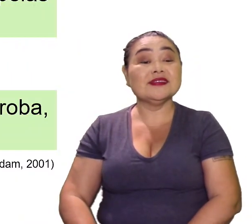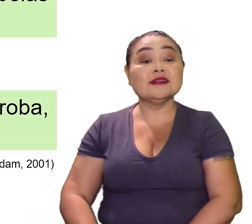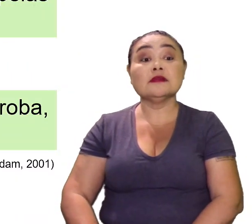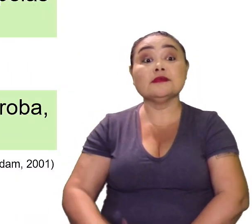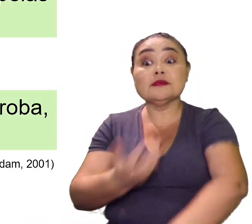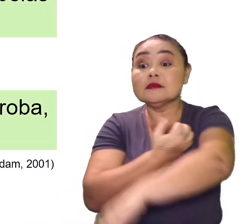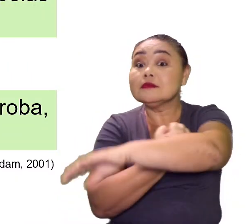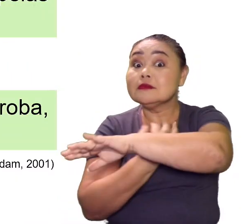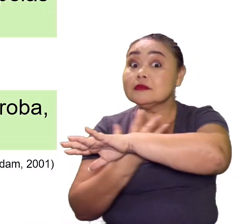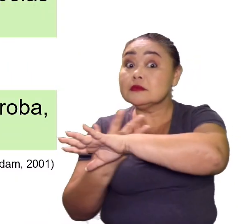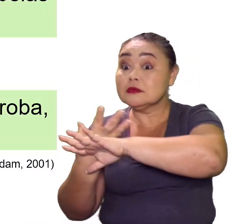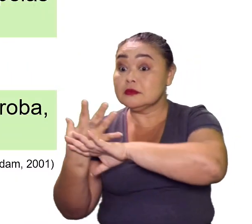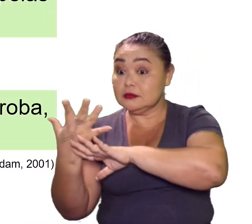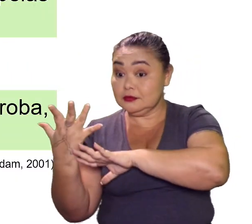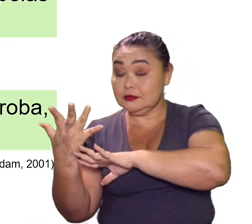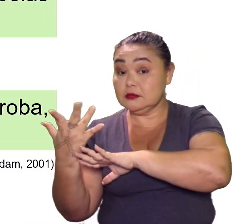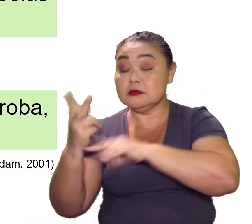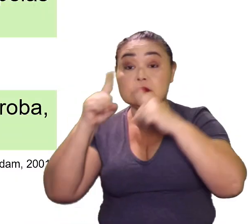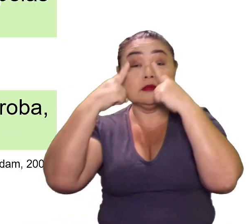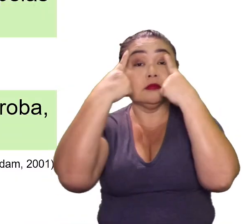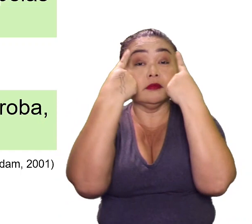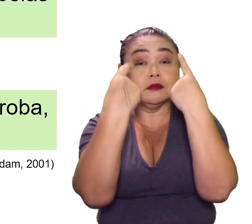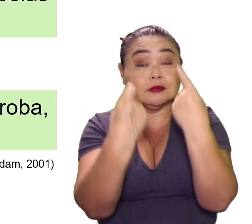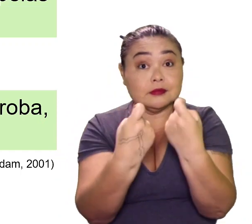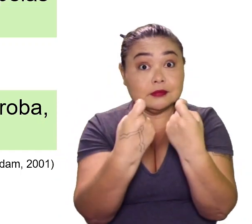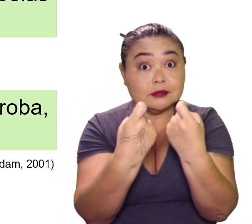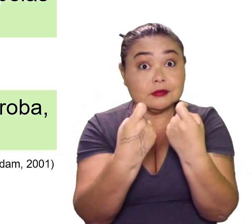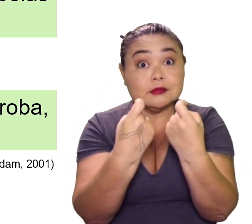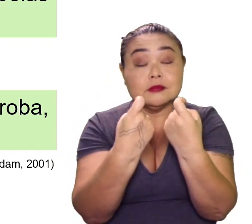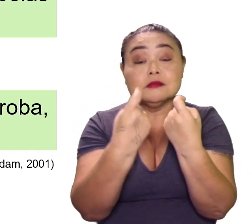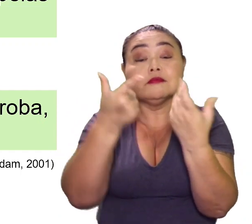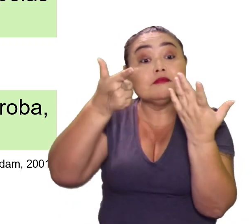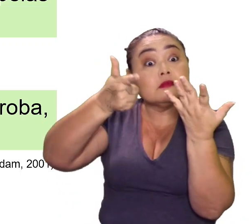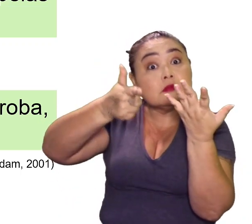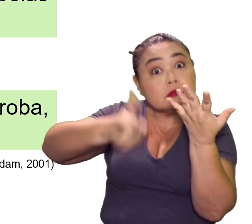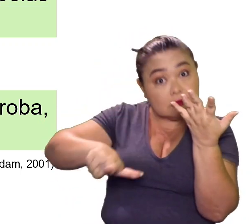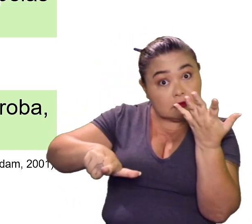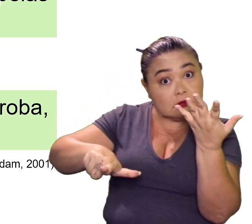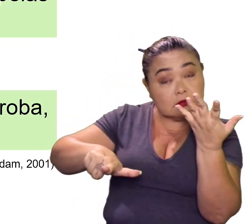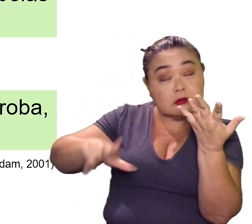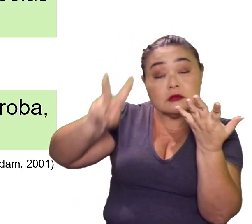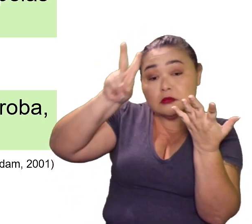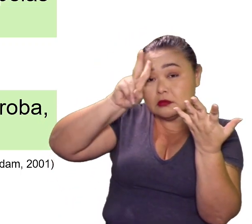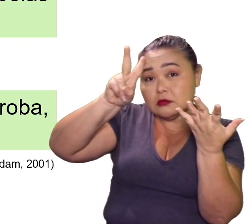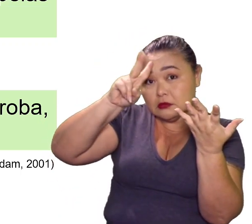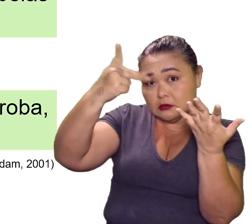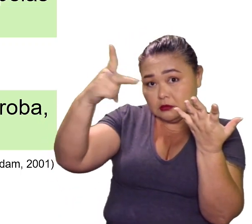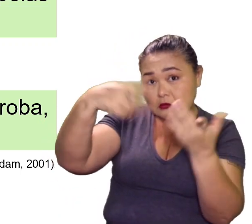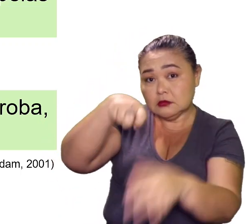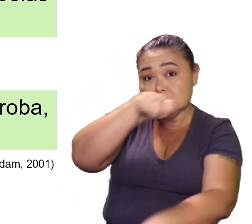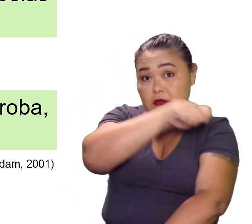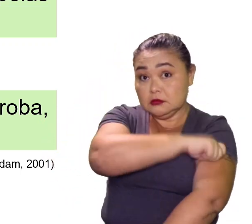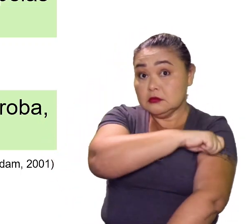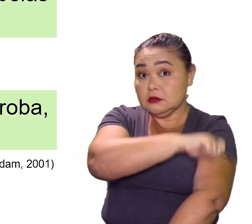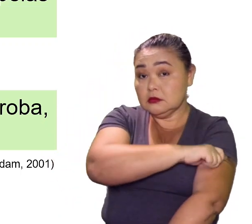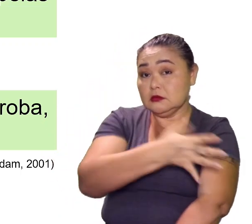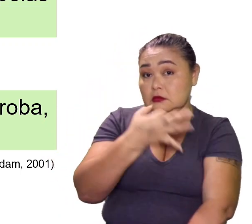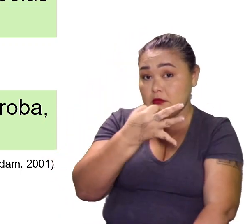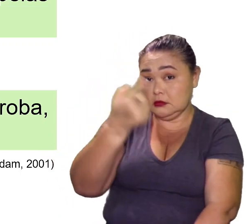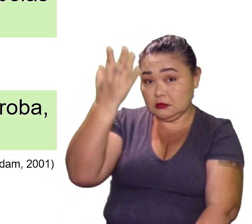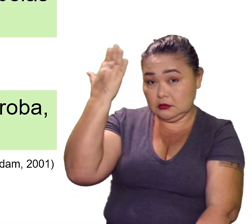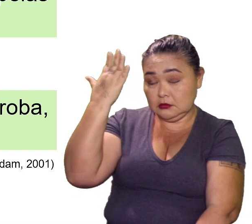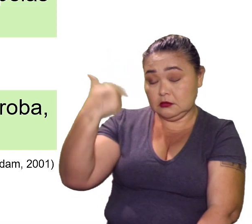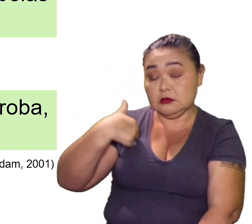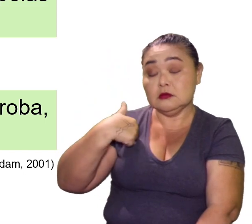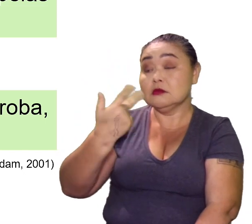A vegetação, olha só que interessante, está repetindo e lembrando o nosso aluno que nós comentamos quando falamos